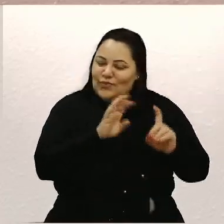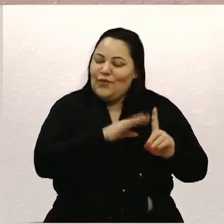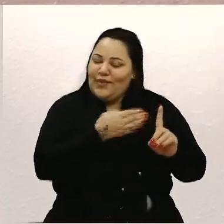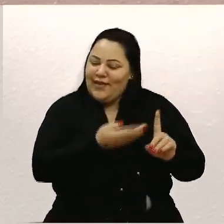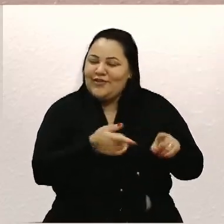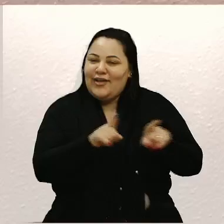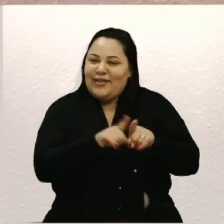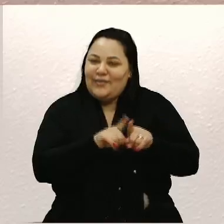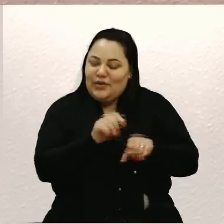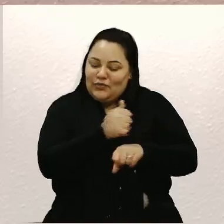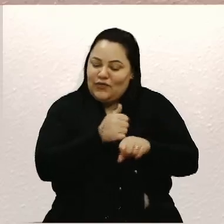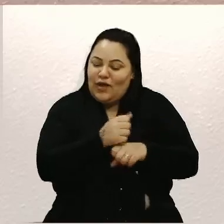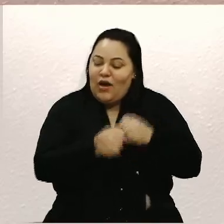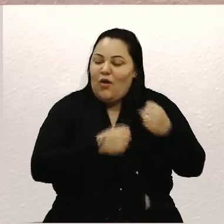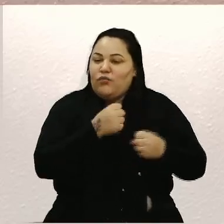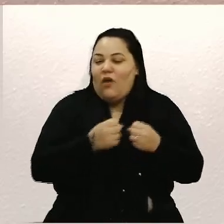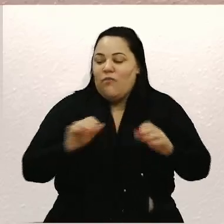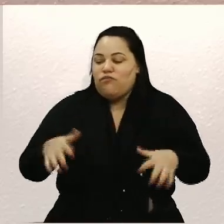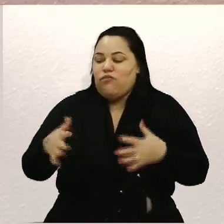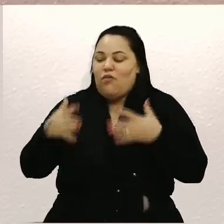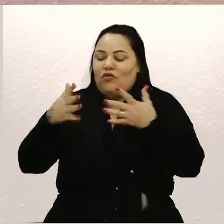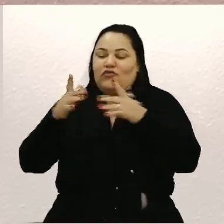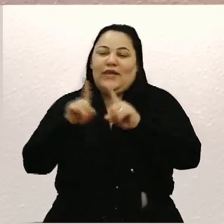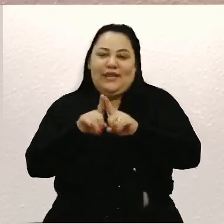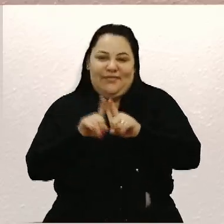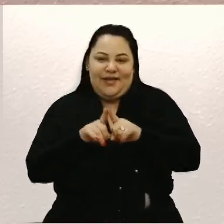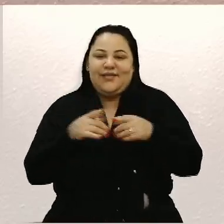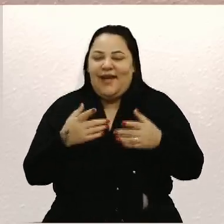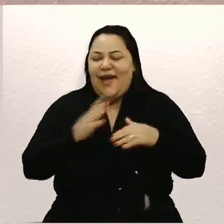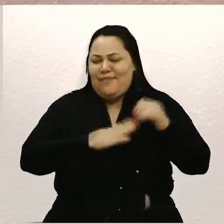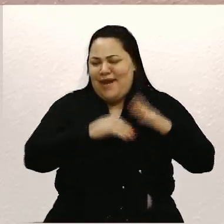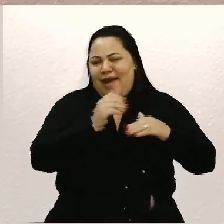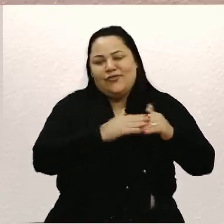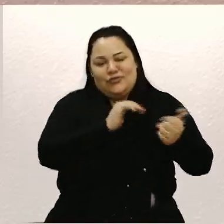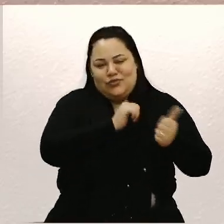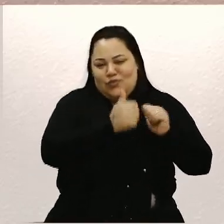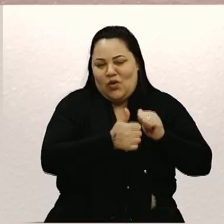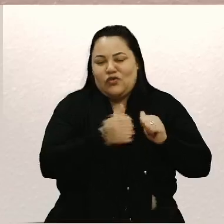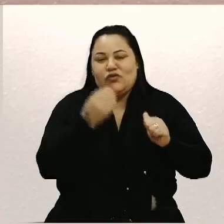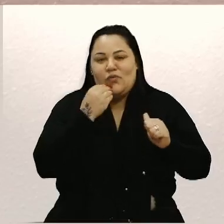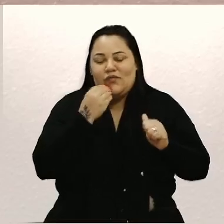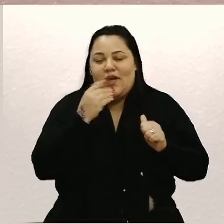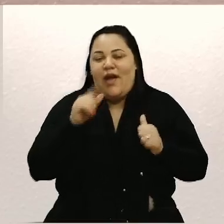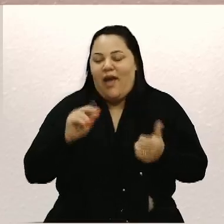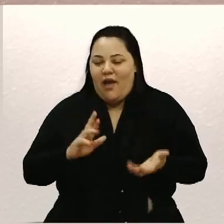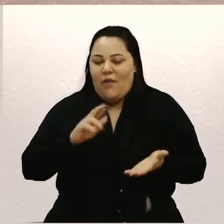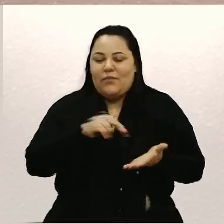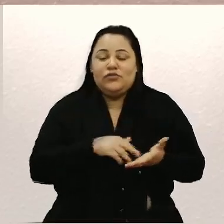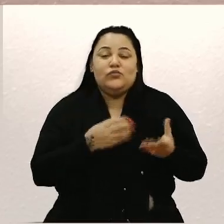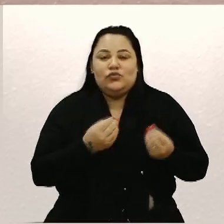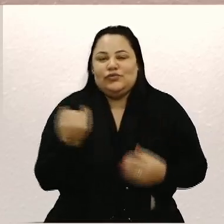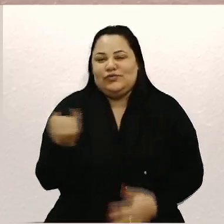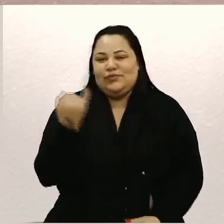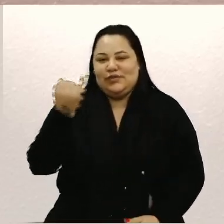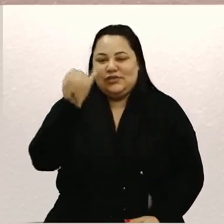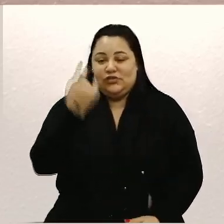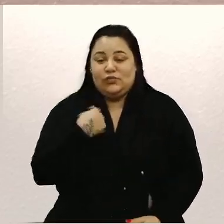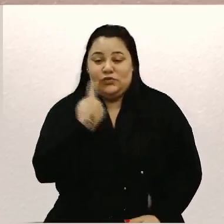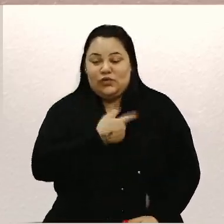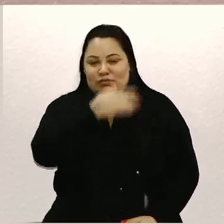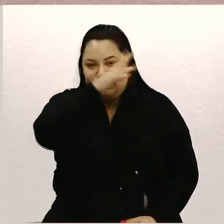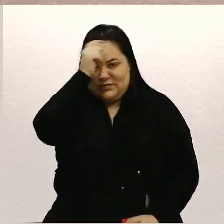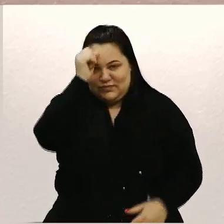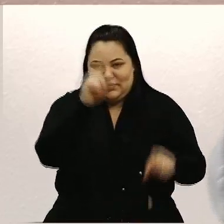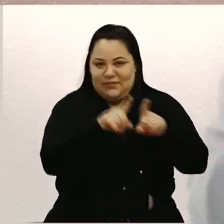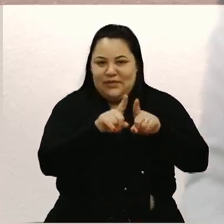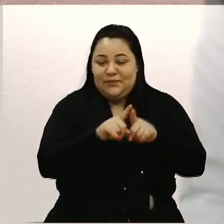os corredores de rua e para incentivar a prática desse esporte, é realmente super importante para o nosso município. Eu,